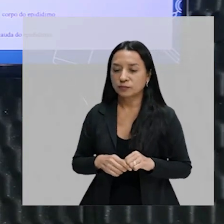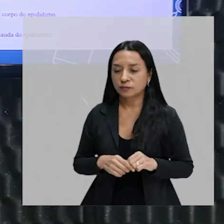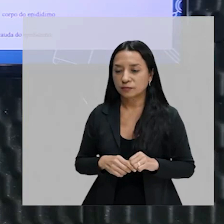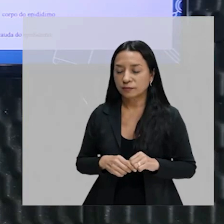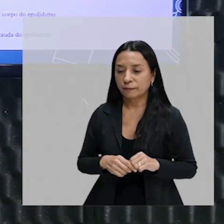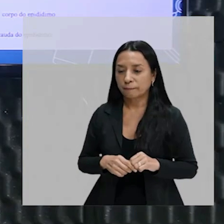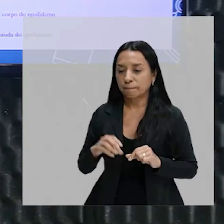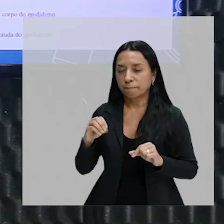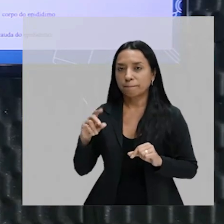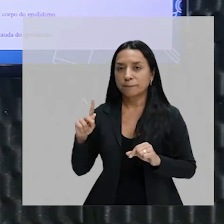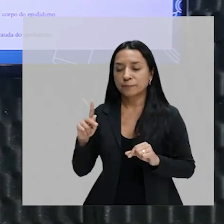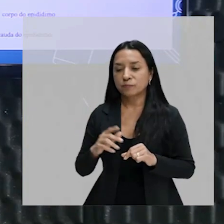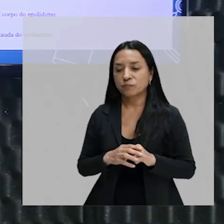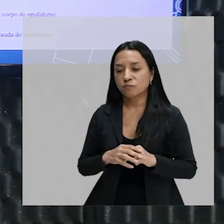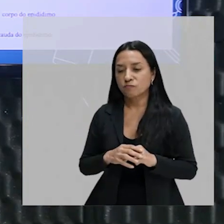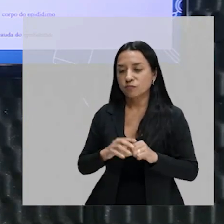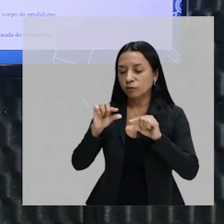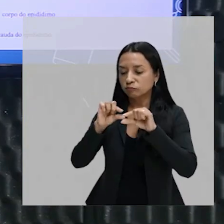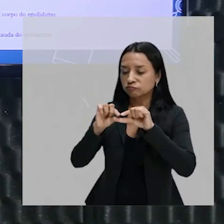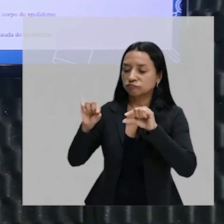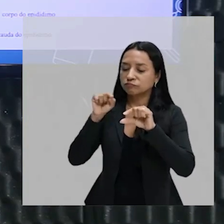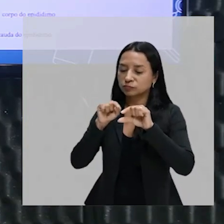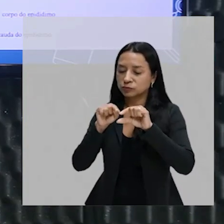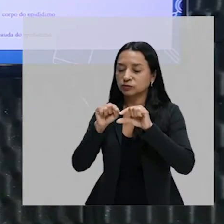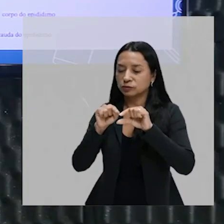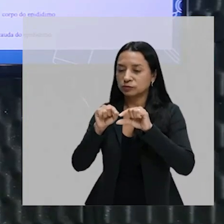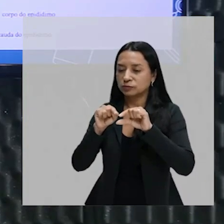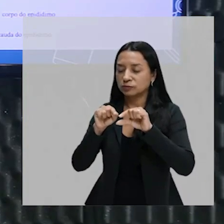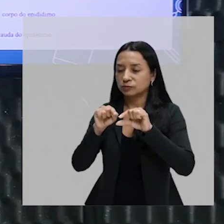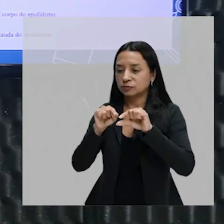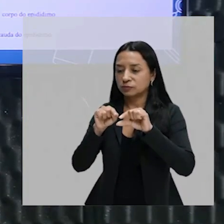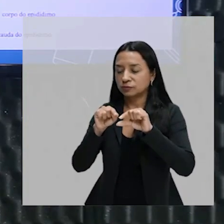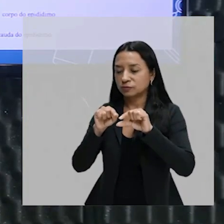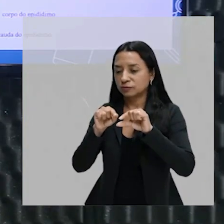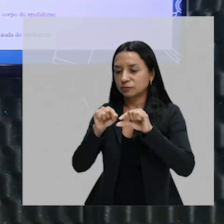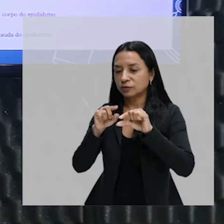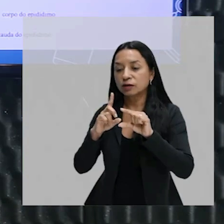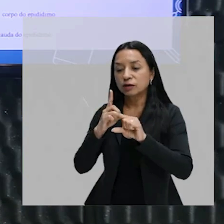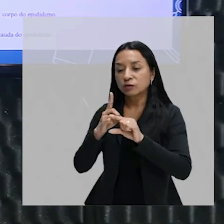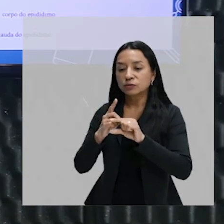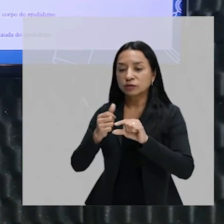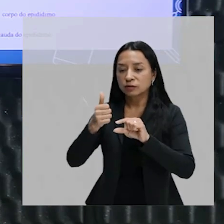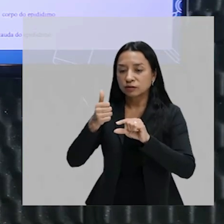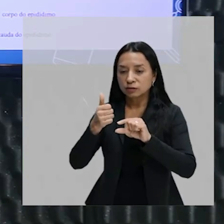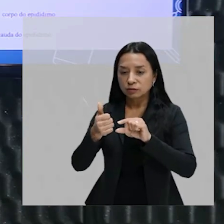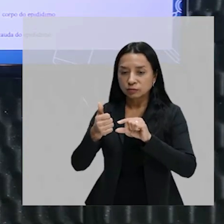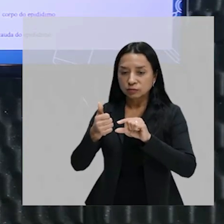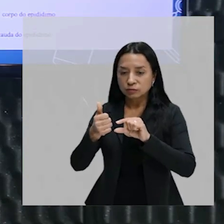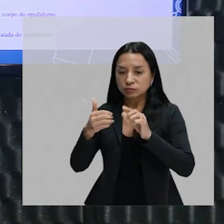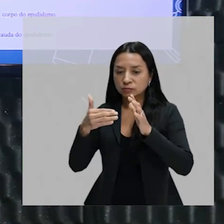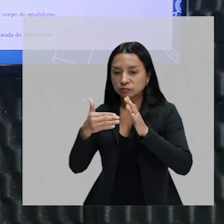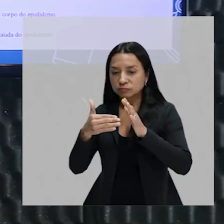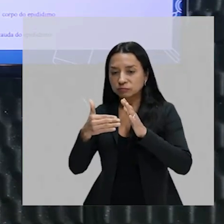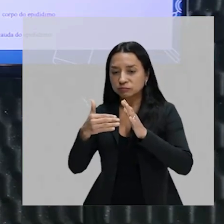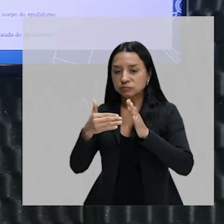Ok e dentro de um lóbulo nós vamos encontrar um a quatro túbulo seminíferos